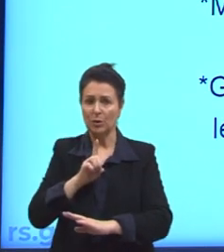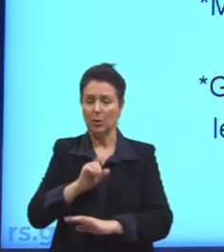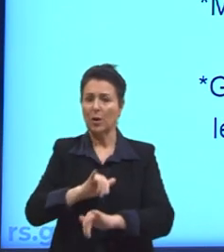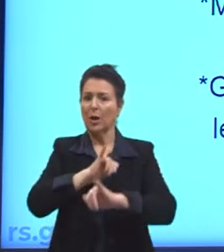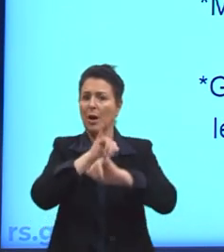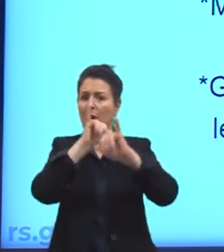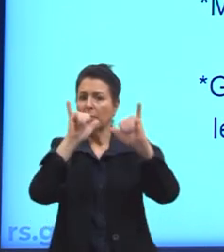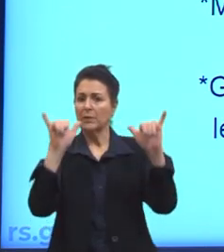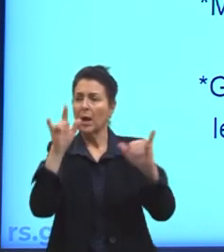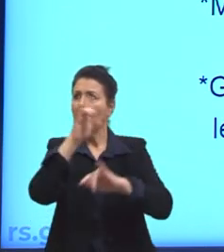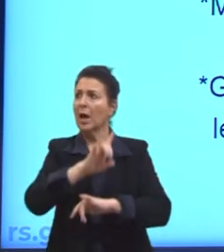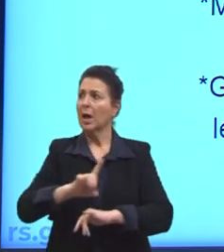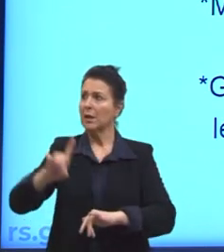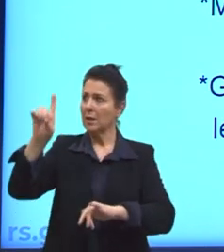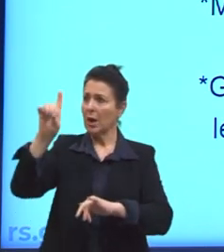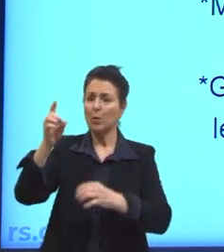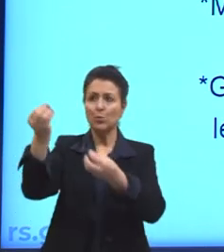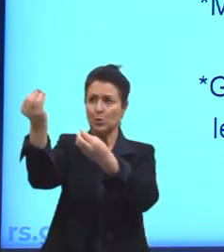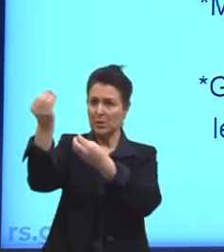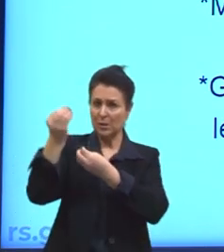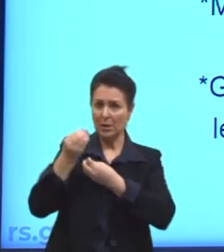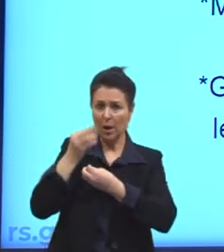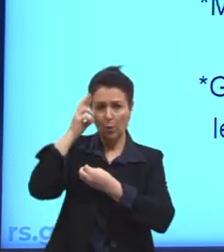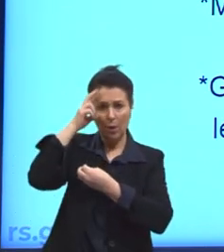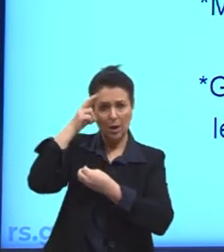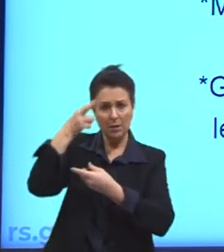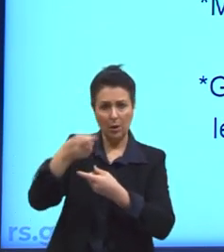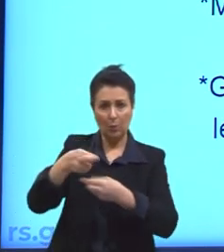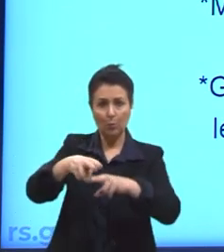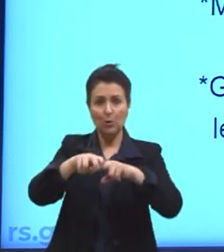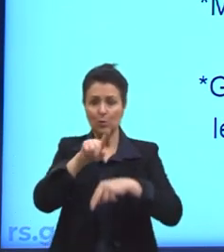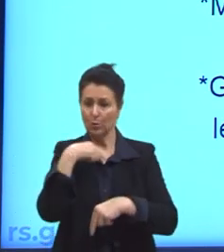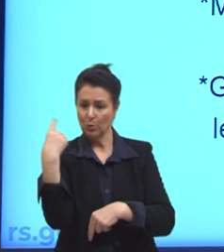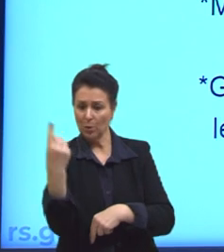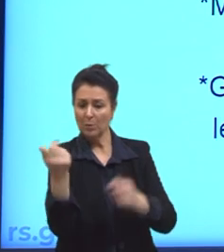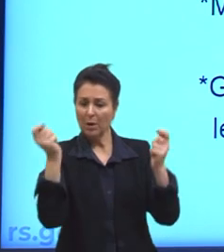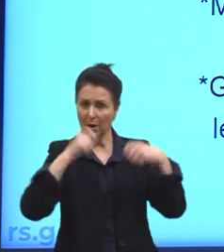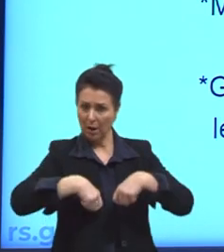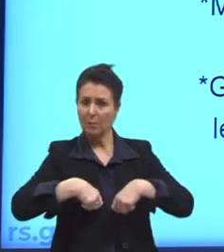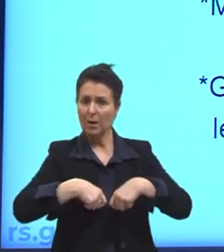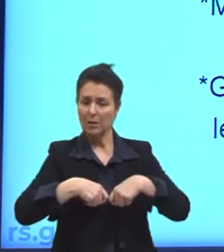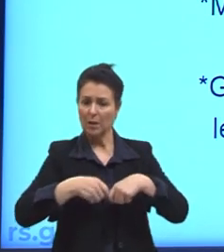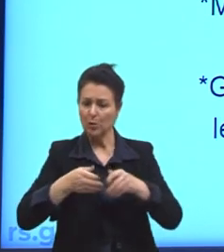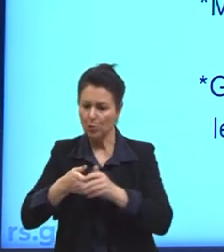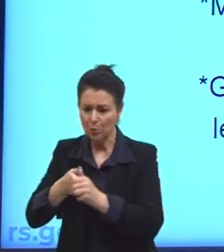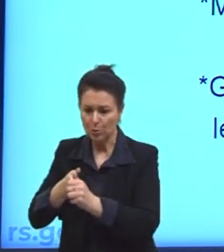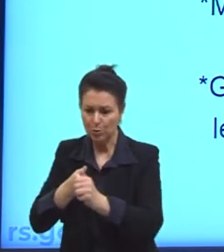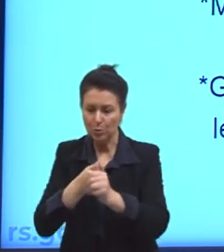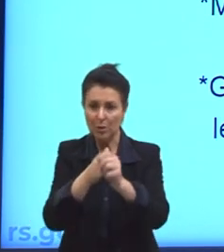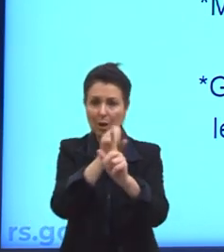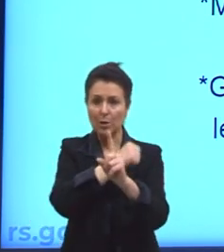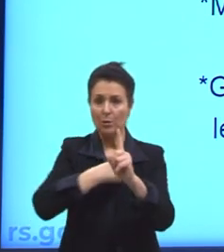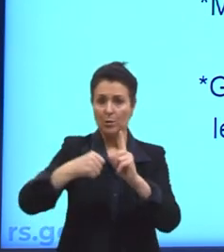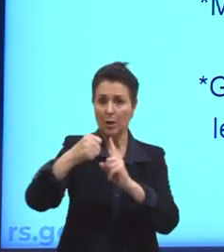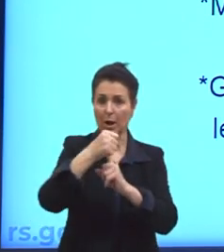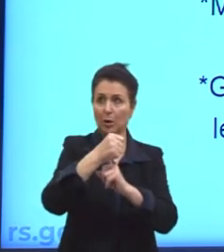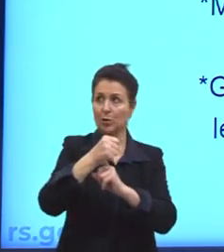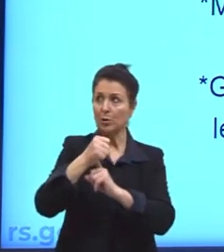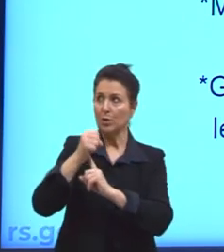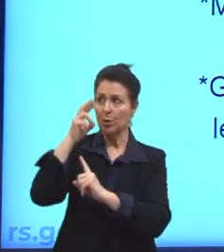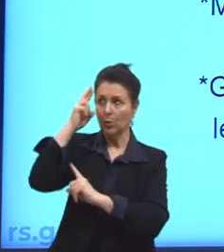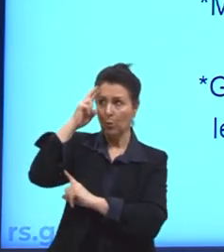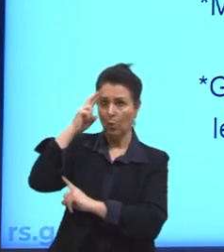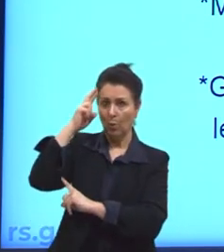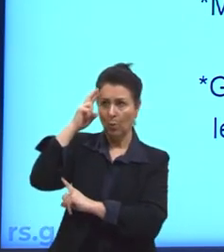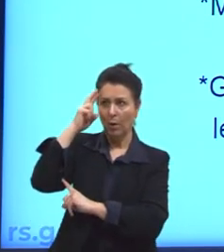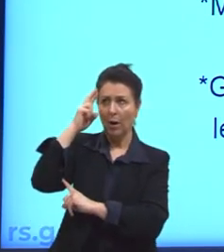nos proporcionou a razão e por isso somos que somos capazes de conduzir a sociedade pela razão e não